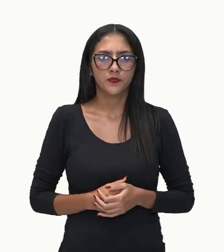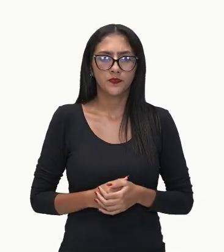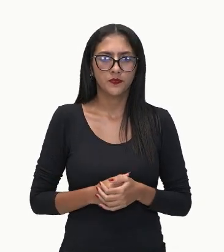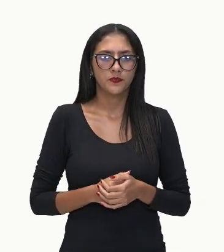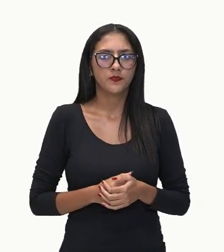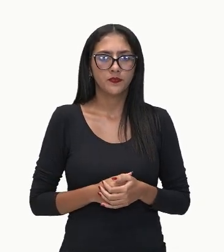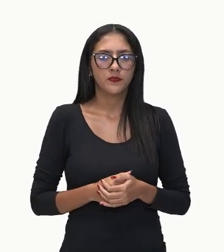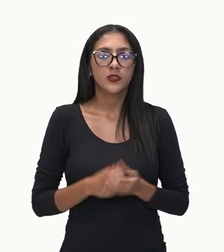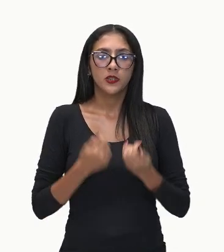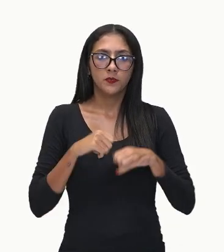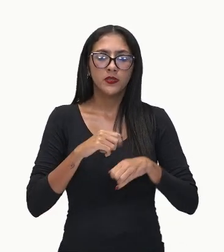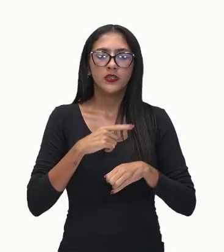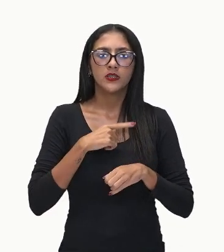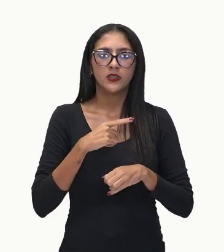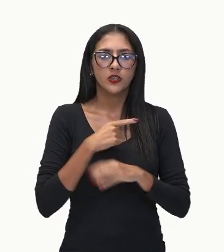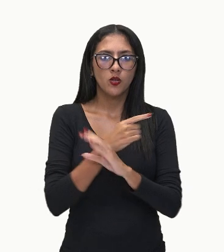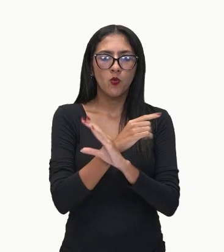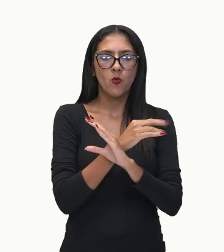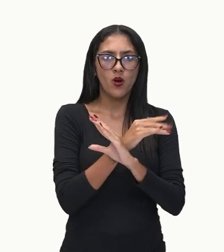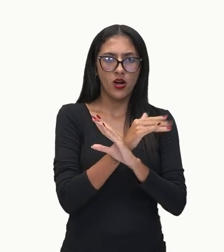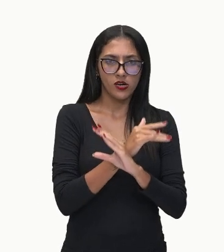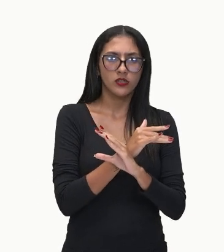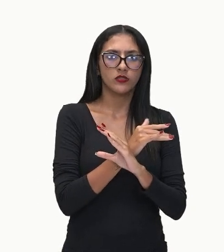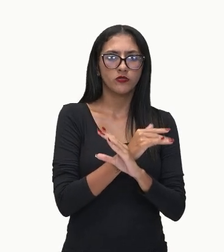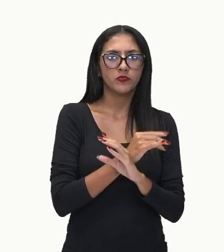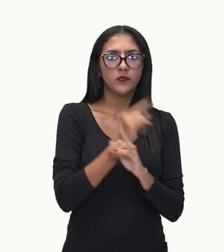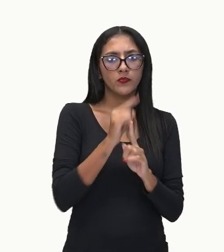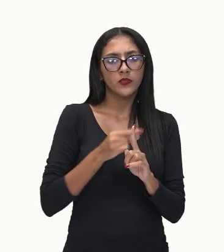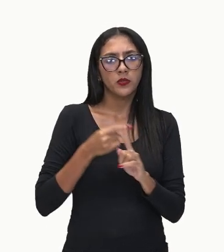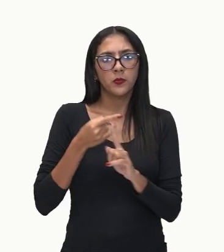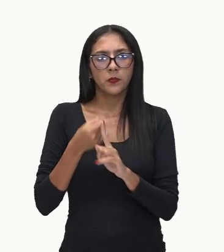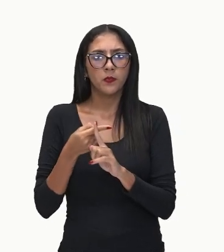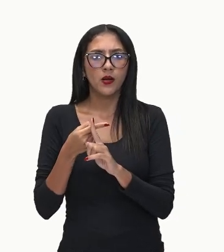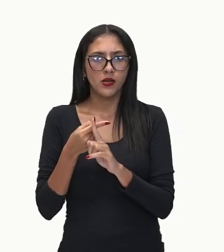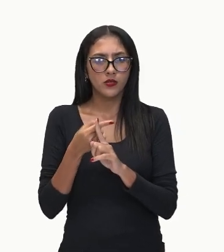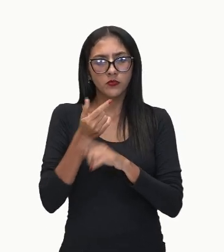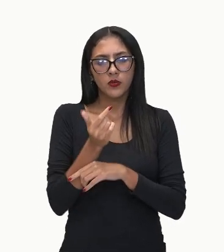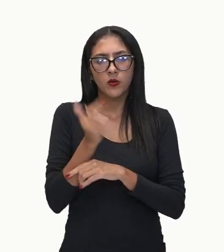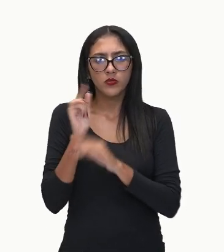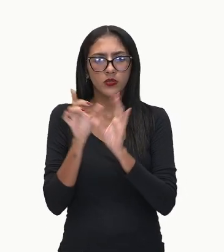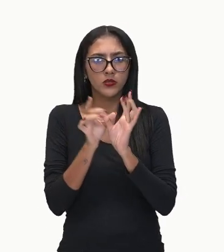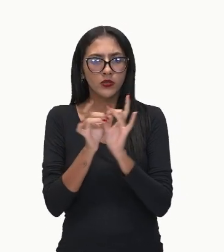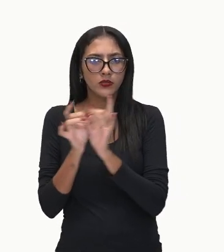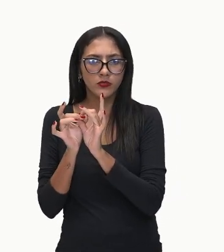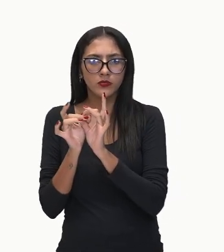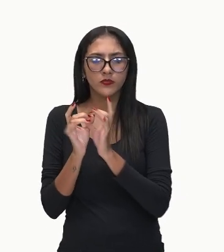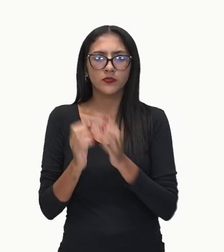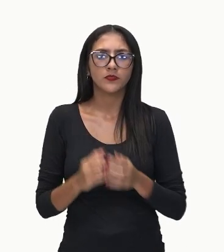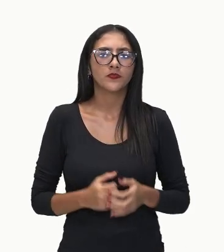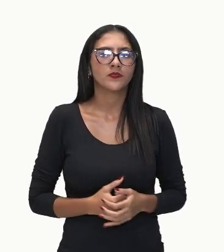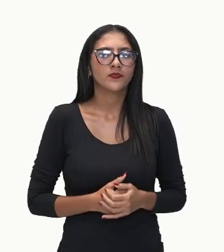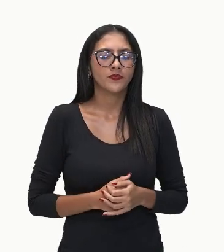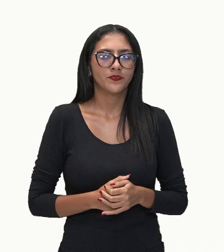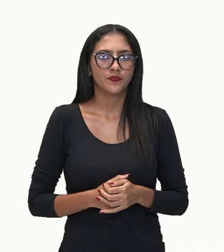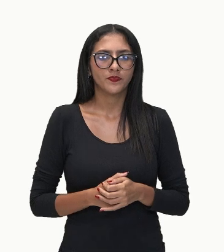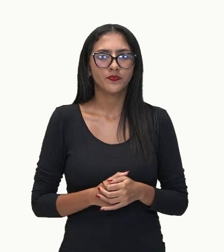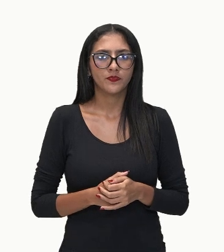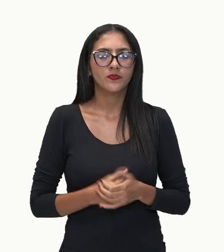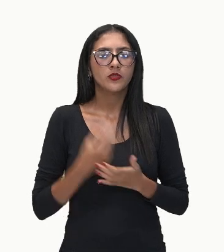ácido carboxílico unido, né, com uma amina, ó. Então, a gente vai ver que